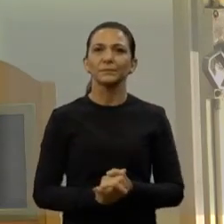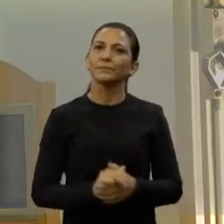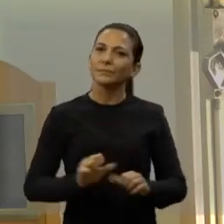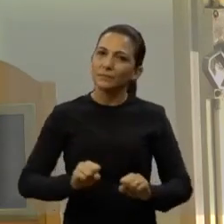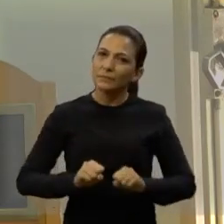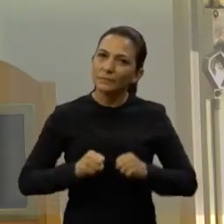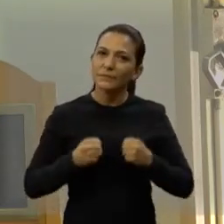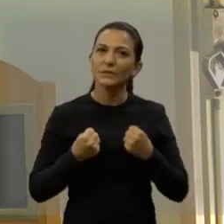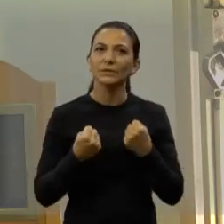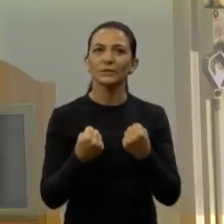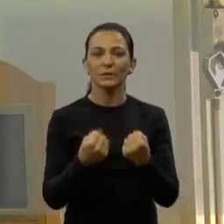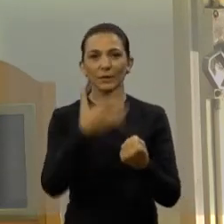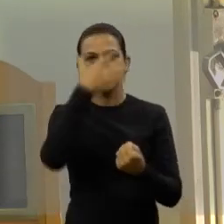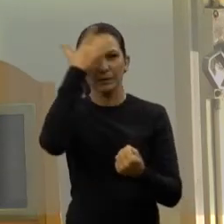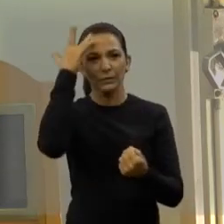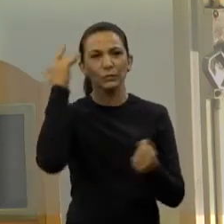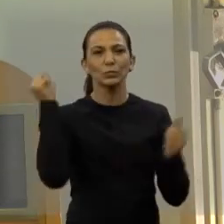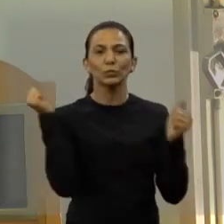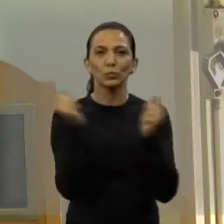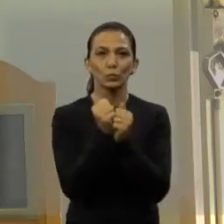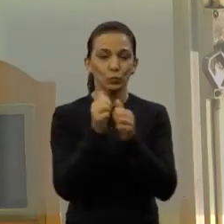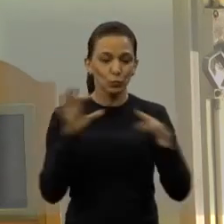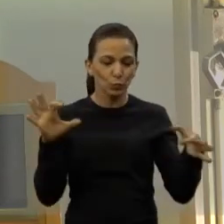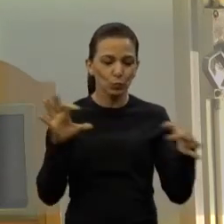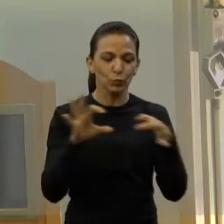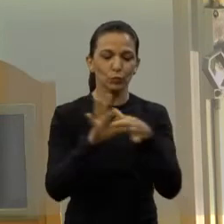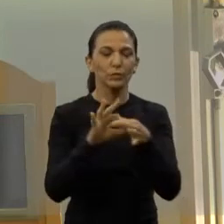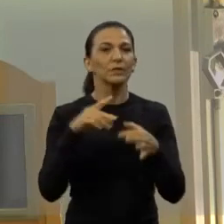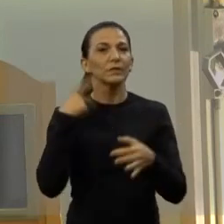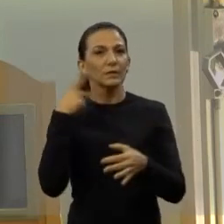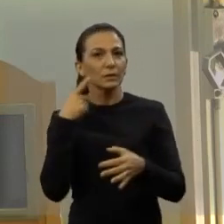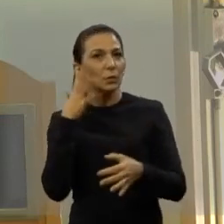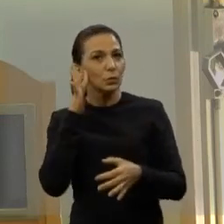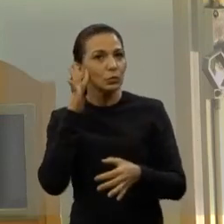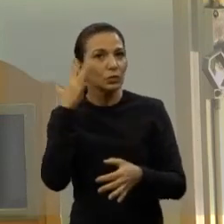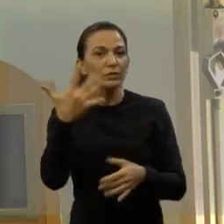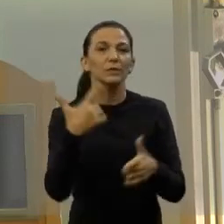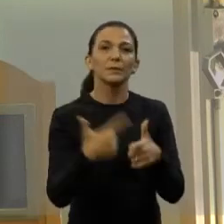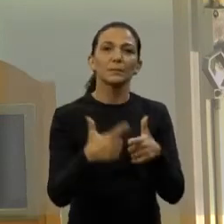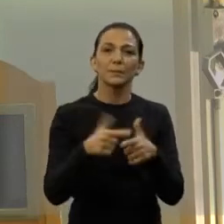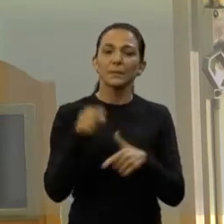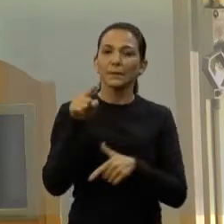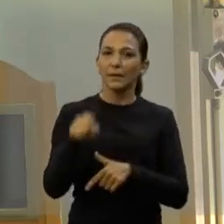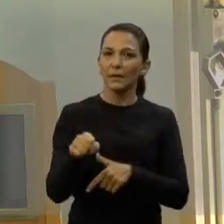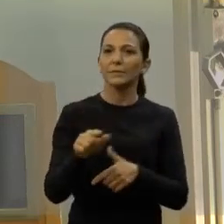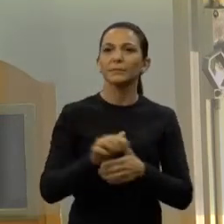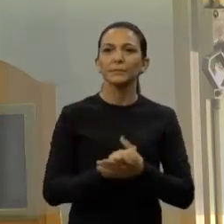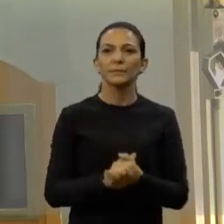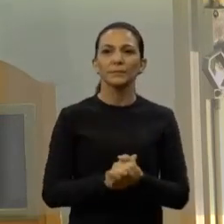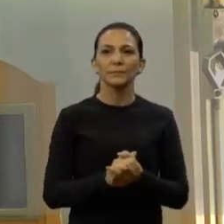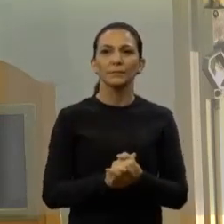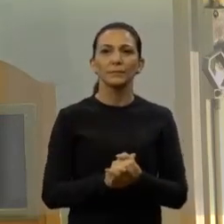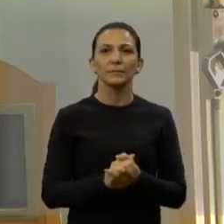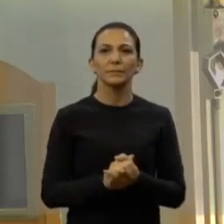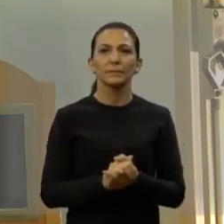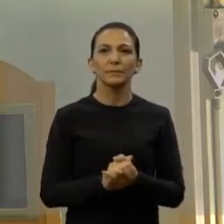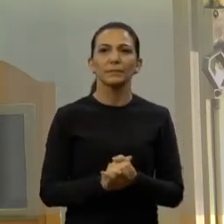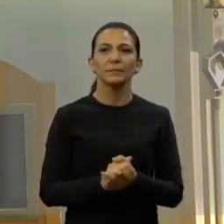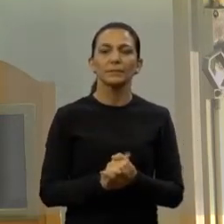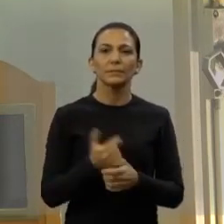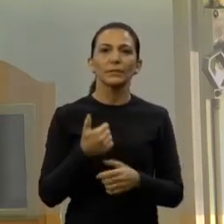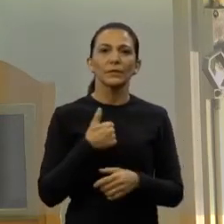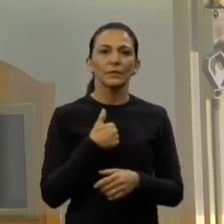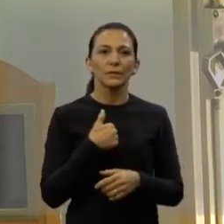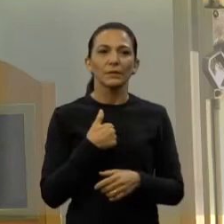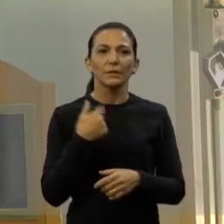Gerson, e mais vereador que quiser acampar também com a gente, para nós possamos solucionar de uma vez por todas a situação lá. Você que fez a lei, presidente? Parabéns,